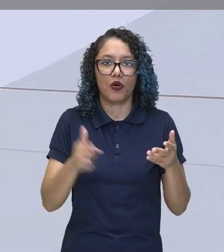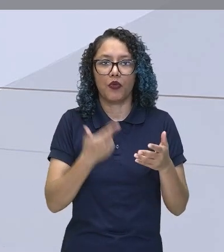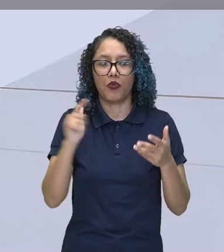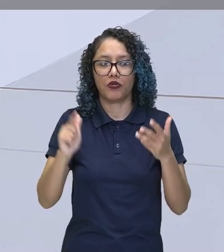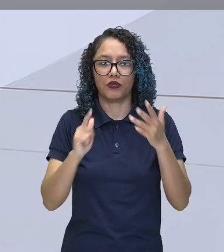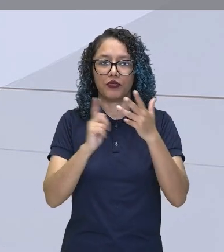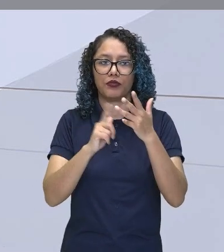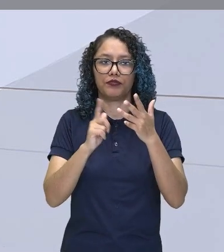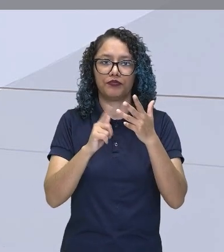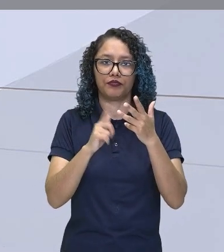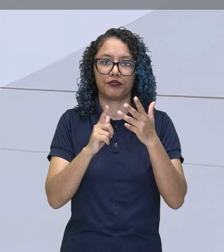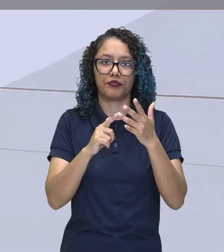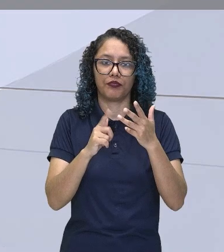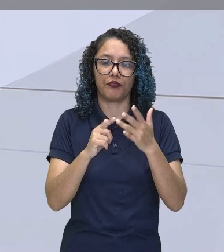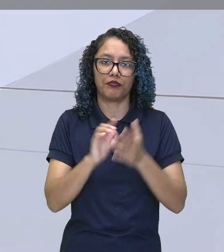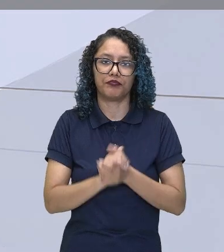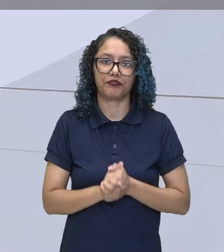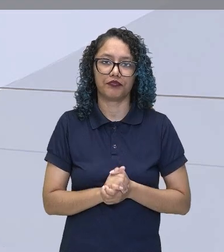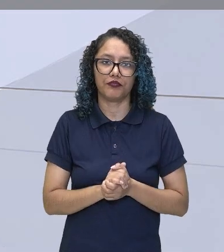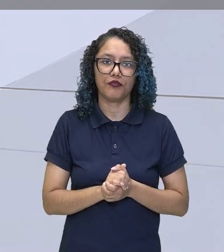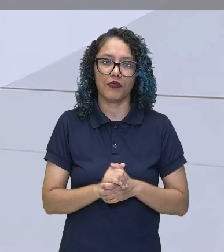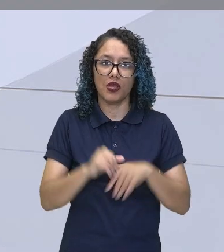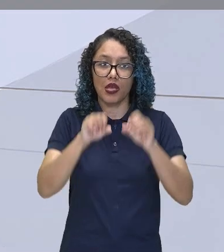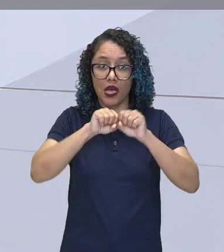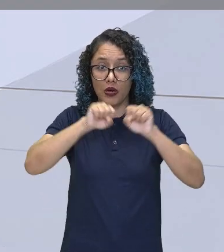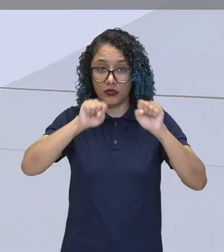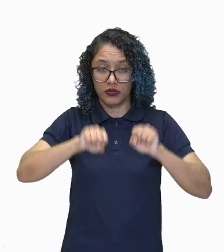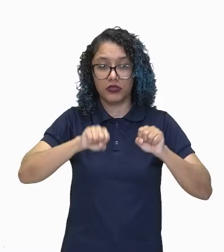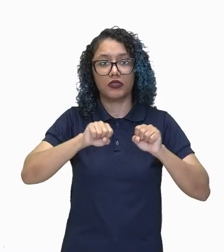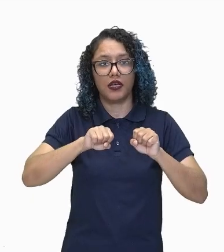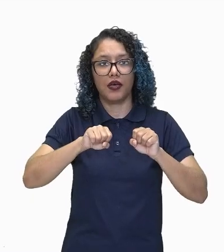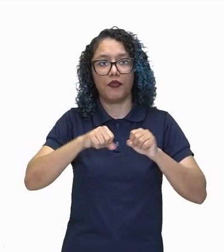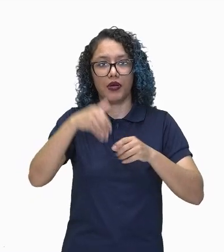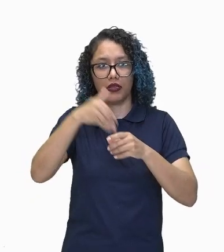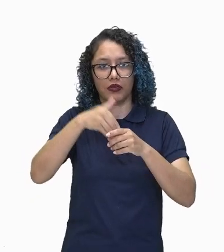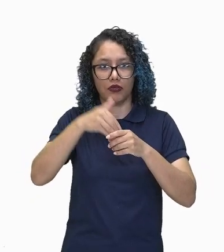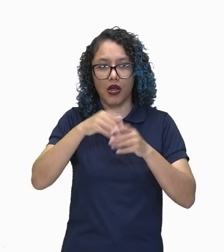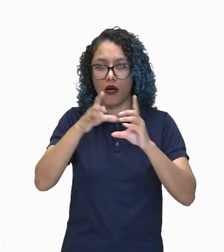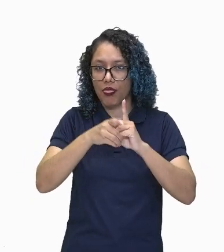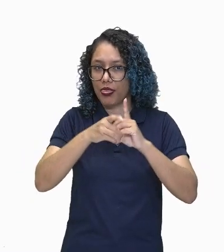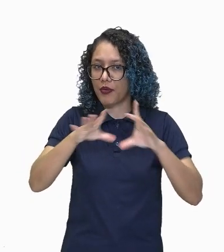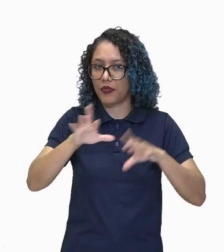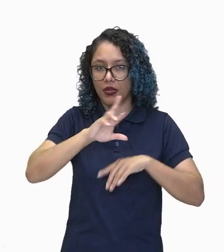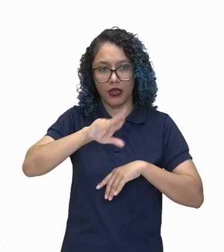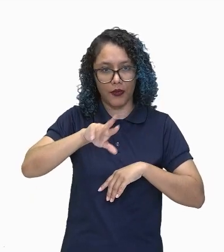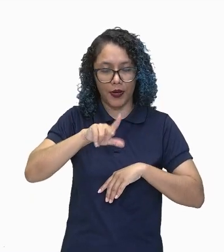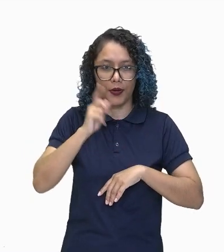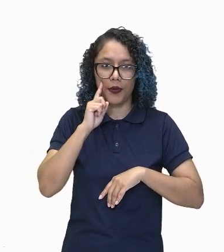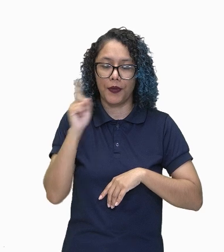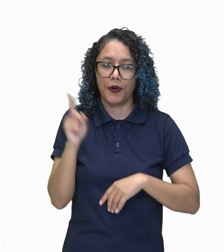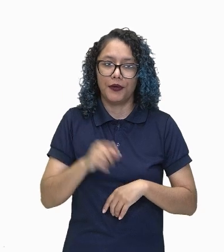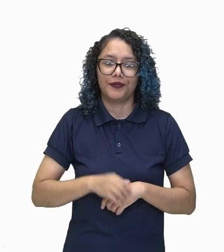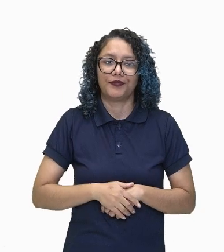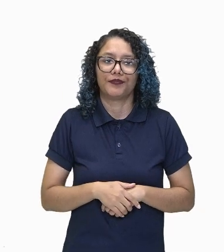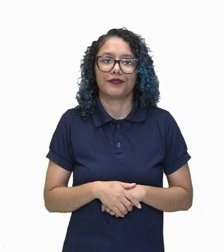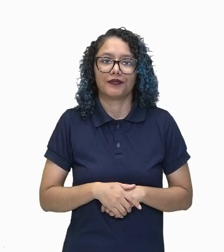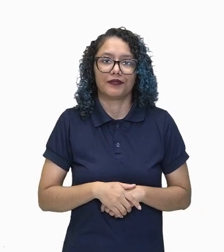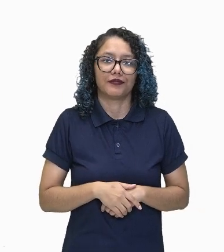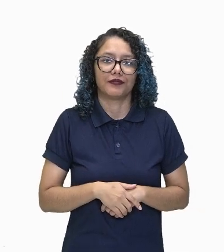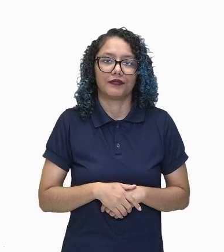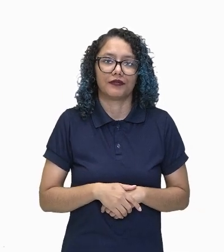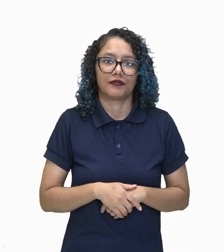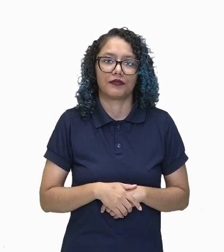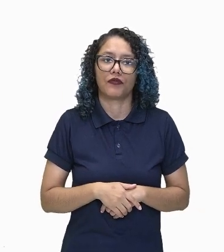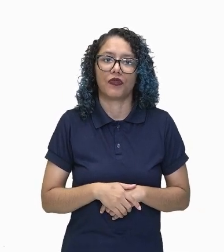que é sistema eleitoral não democrático, tá bom? Vejam lá. O voto